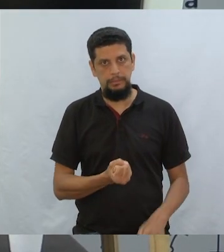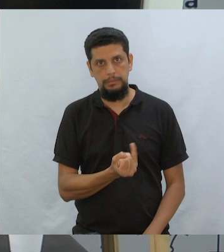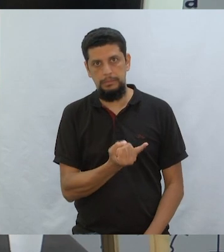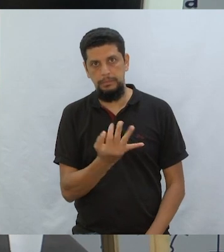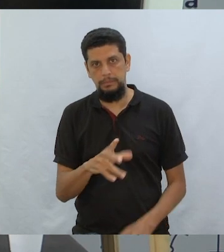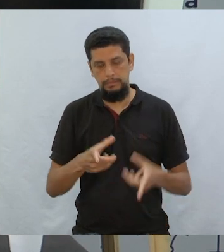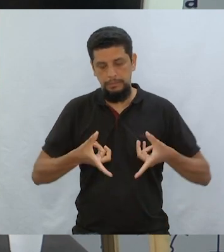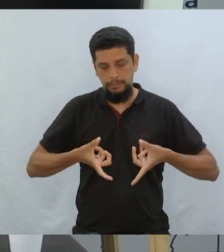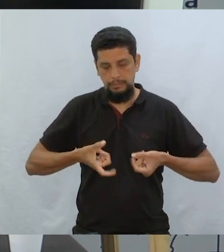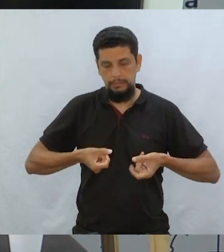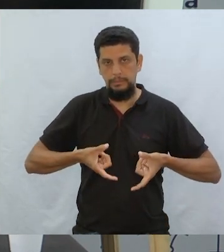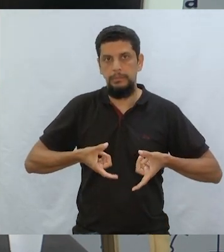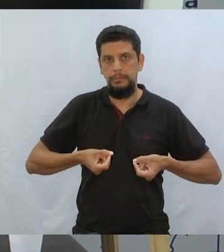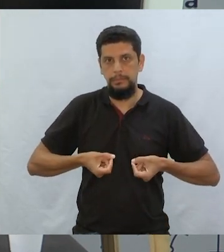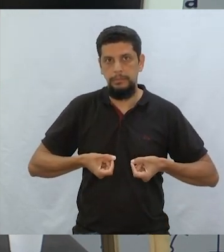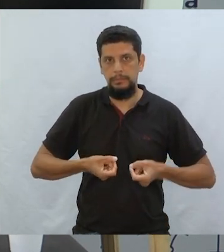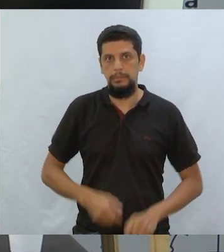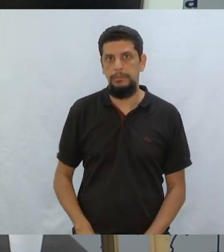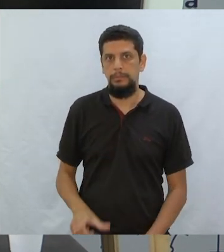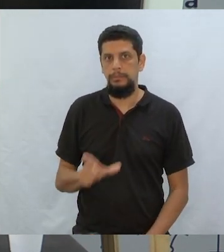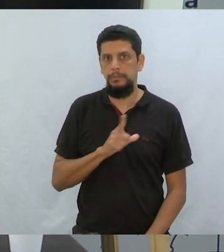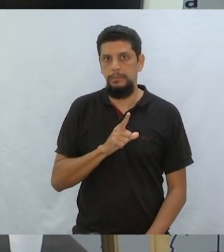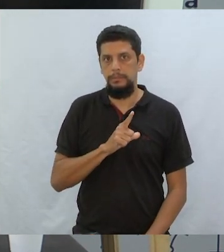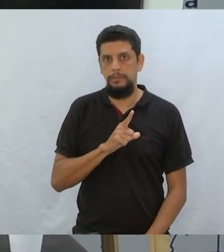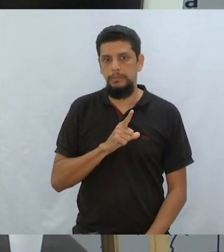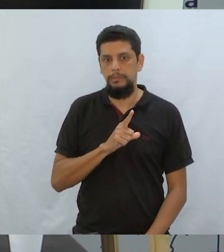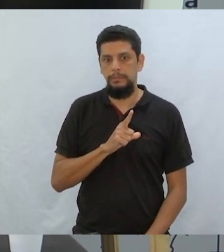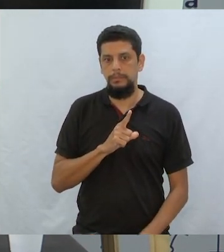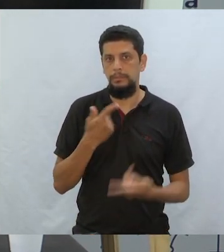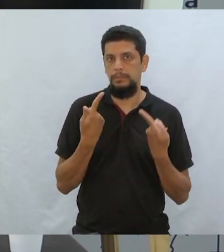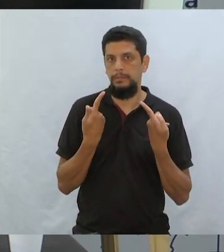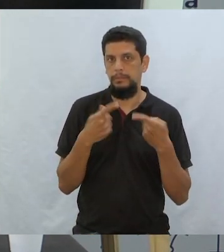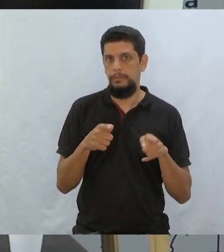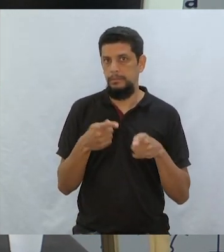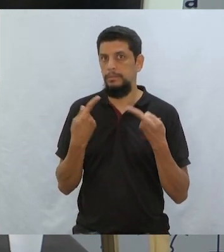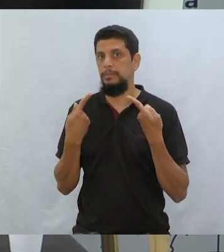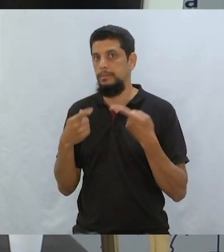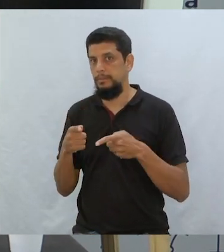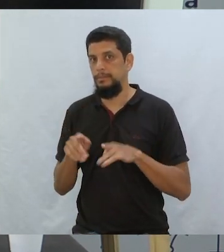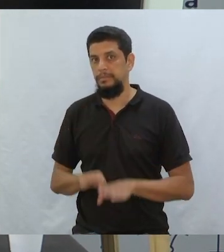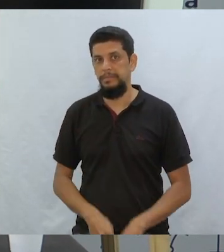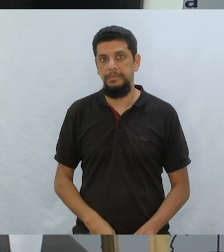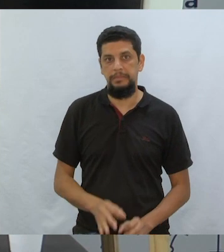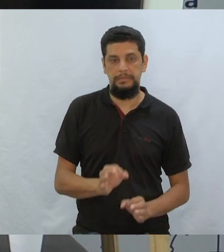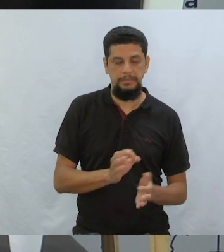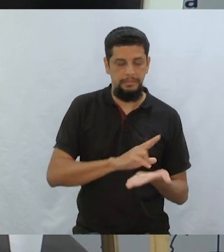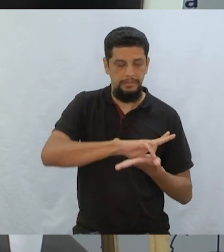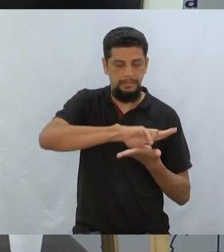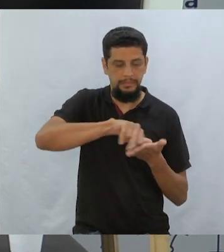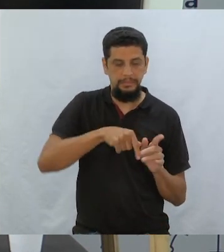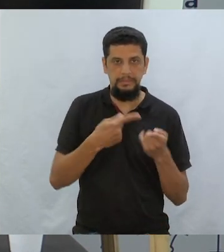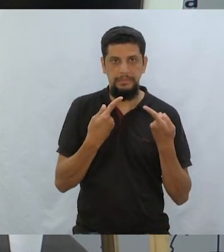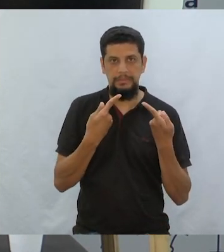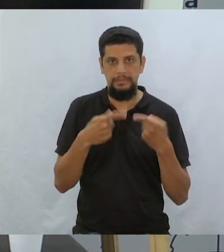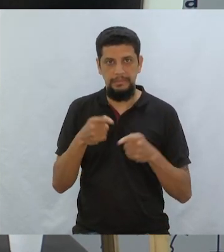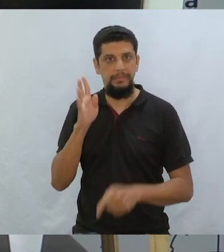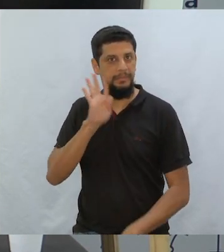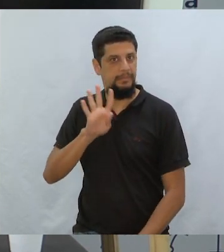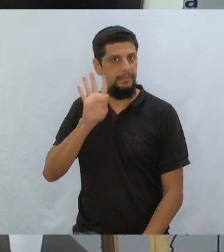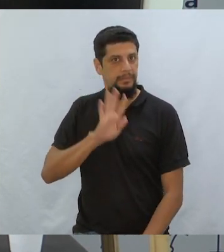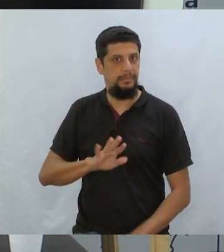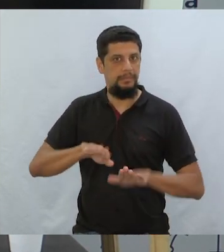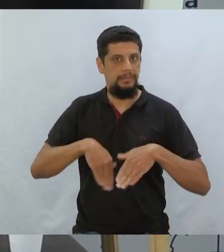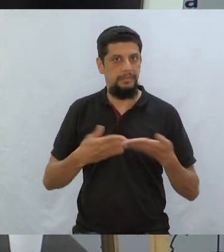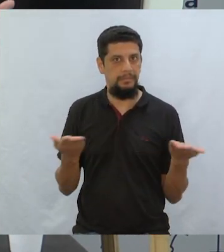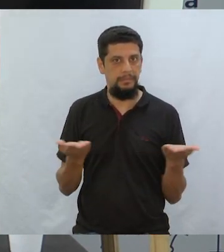Da quantidade de grampos. E tivemos os nossos desafios. Foram vários desafios bem